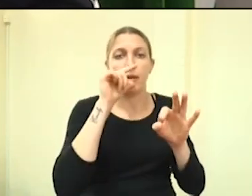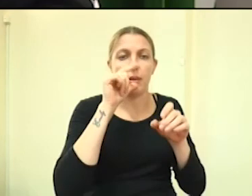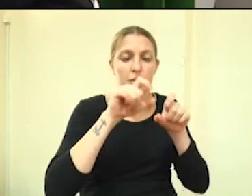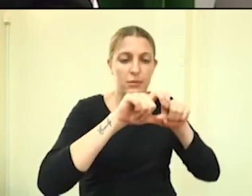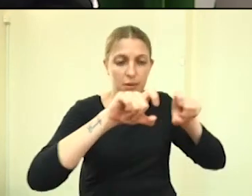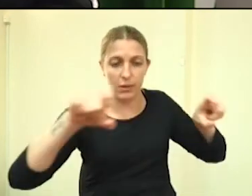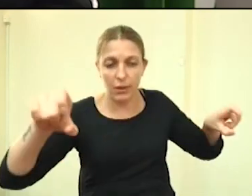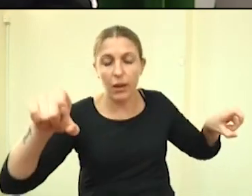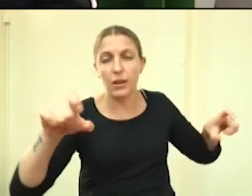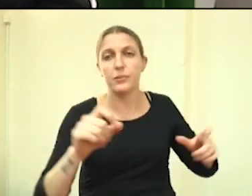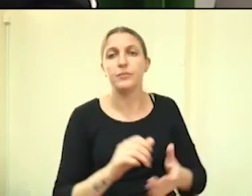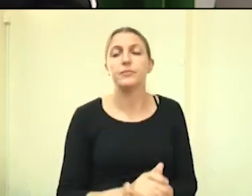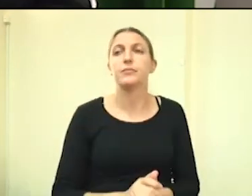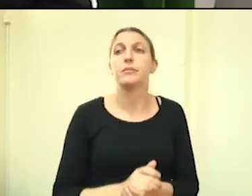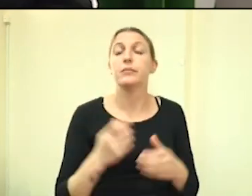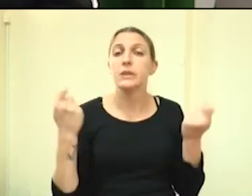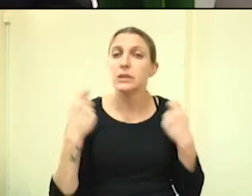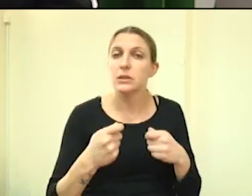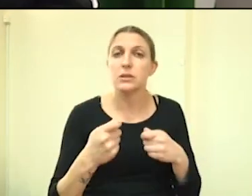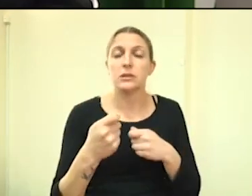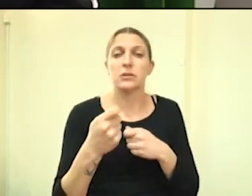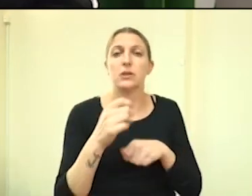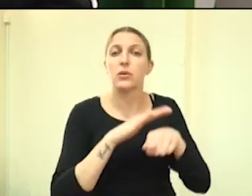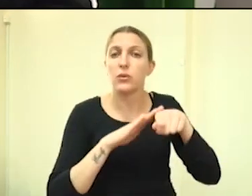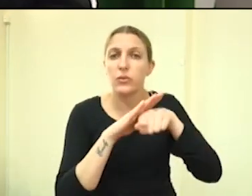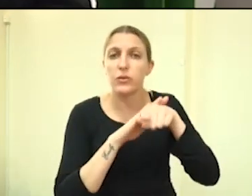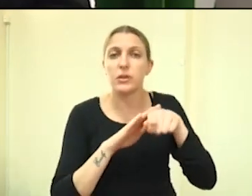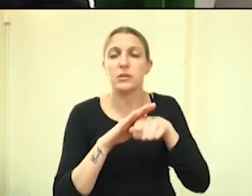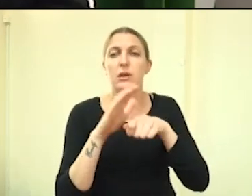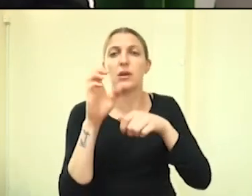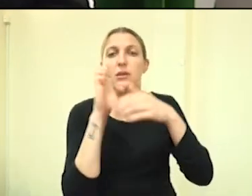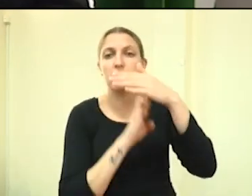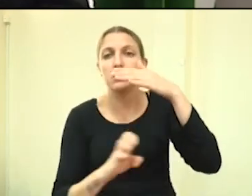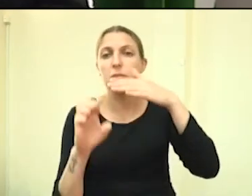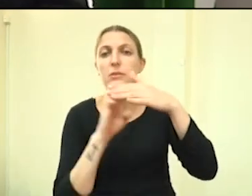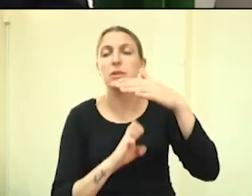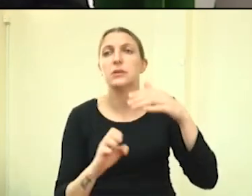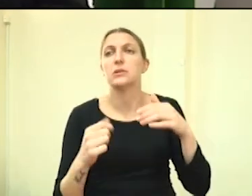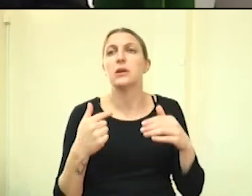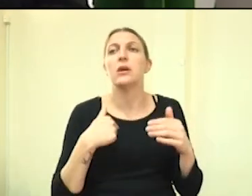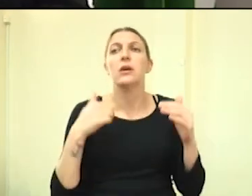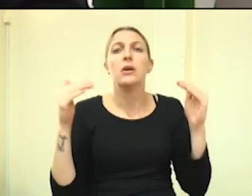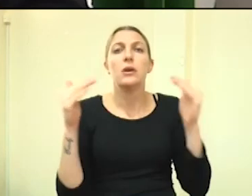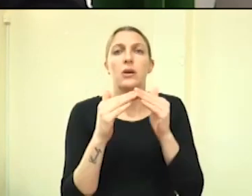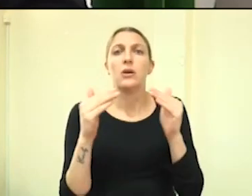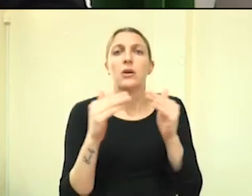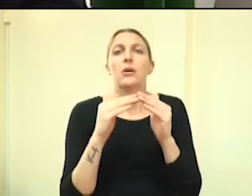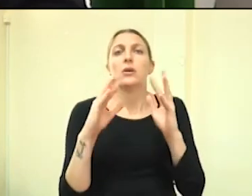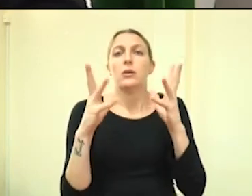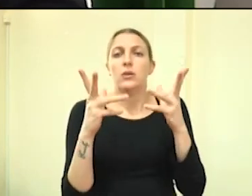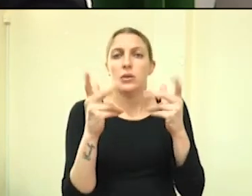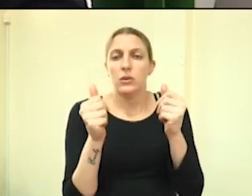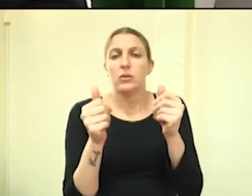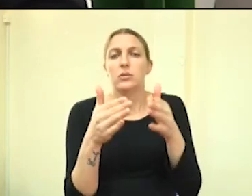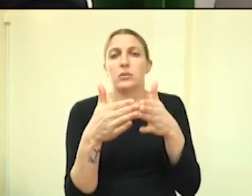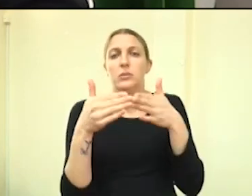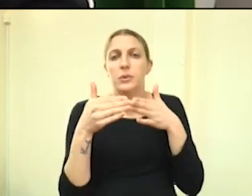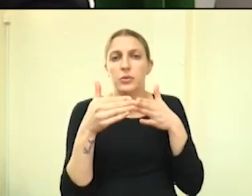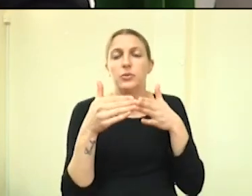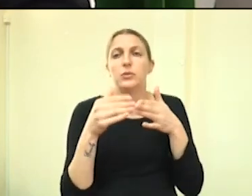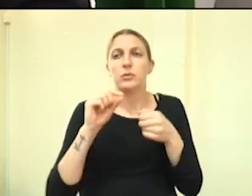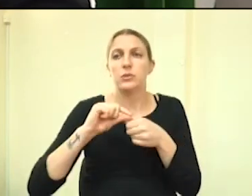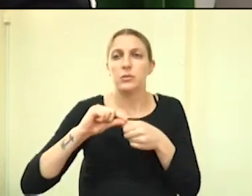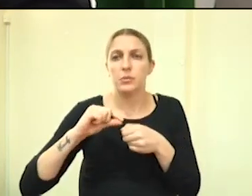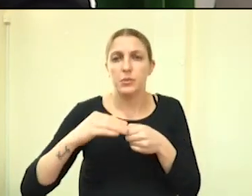que está fazendo, e vai, o dinheiro público vai embora. Eu sou favorável a todos os pedidos de previdência, que vejo pedido de